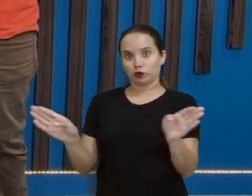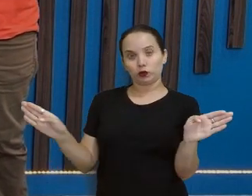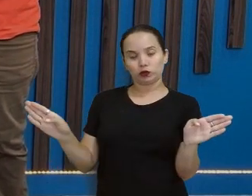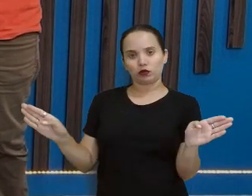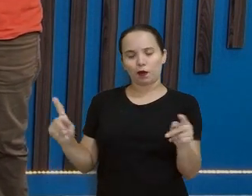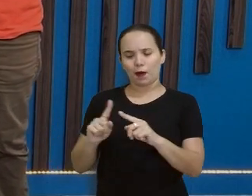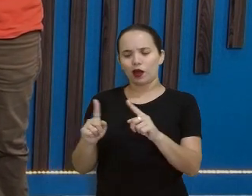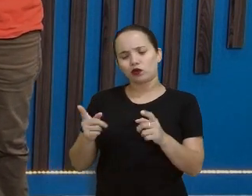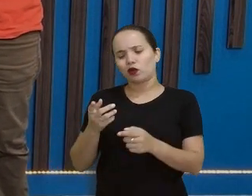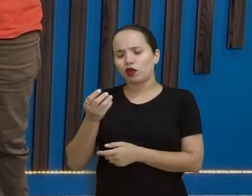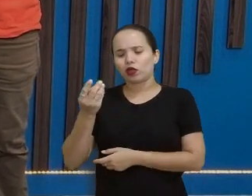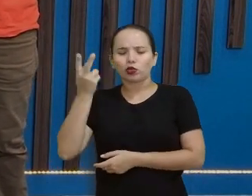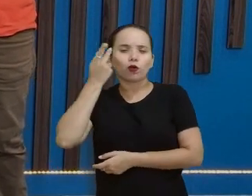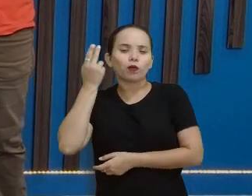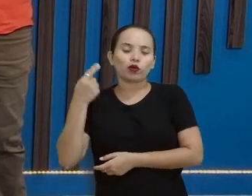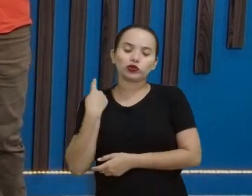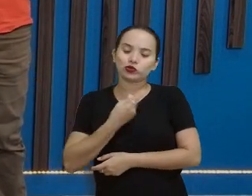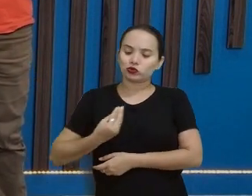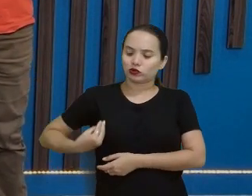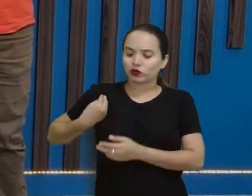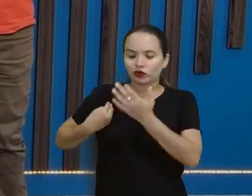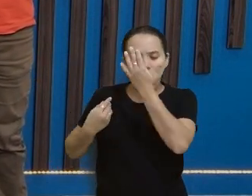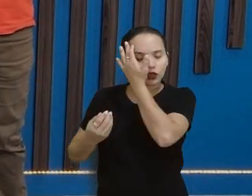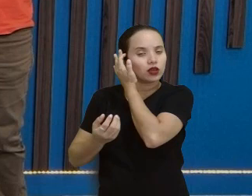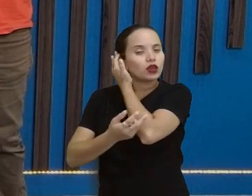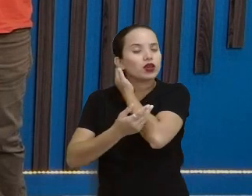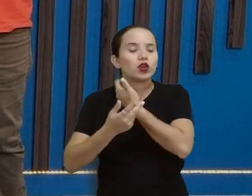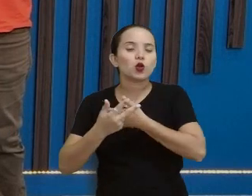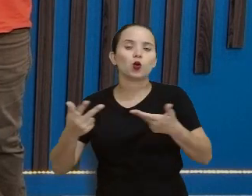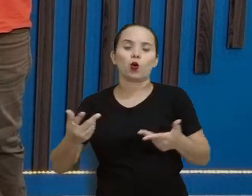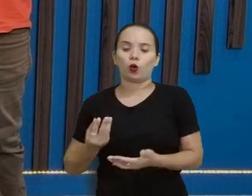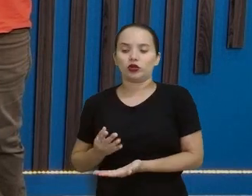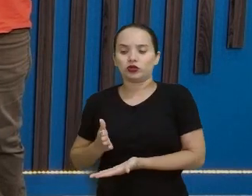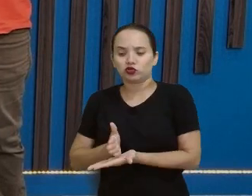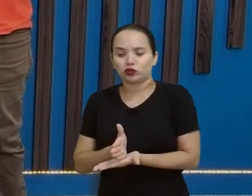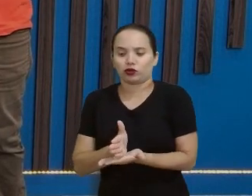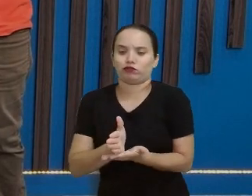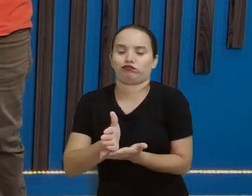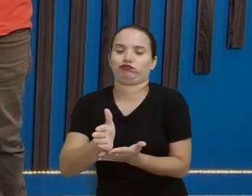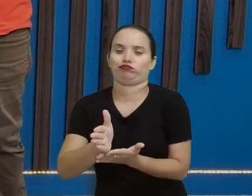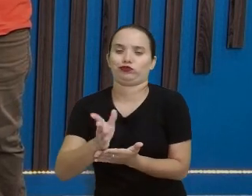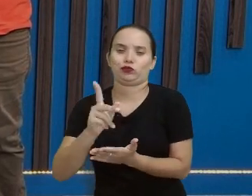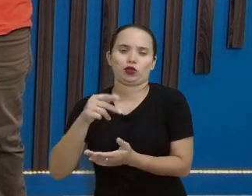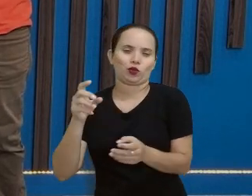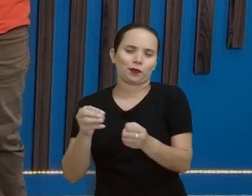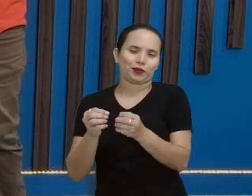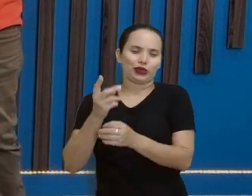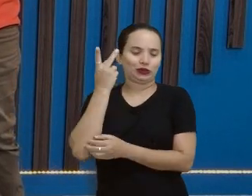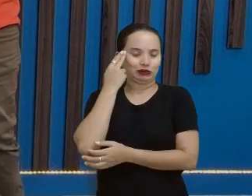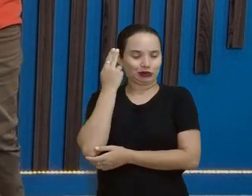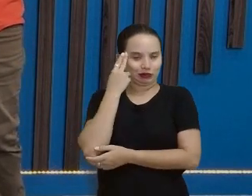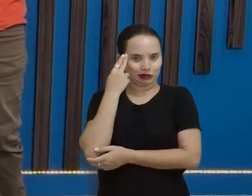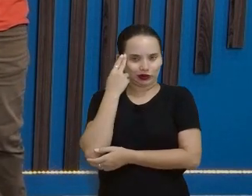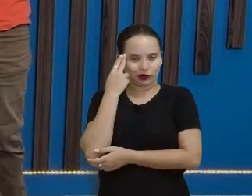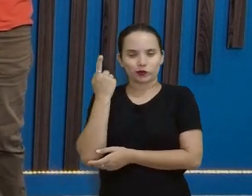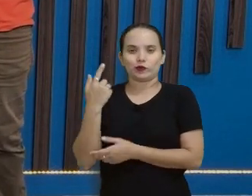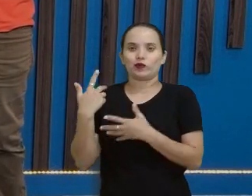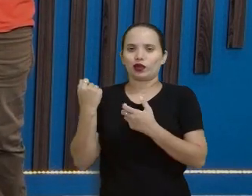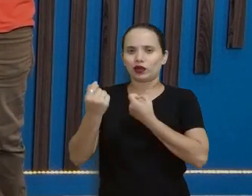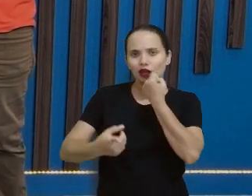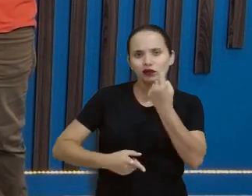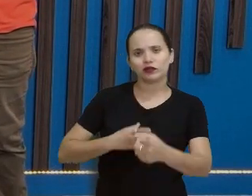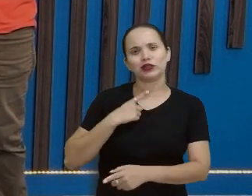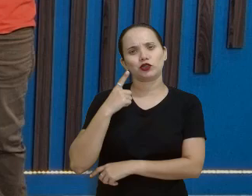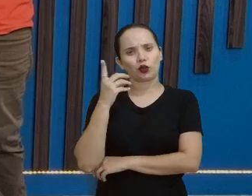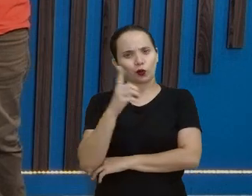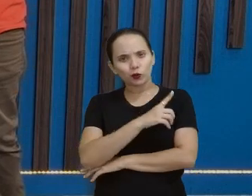meio termo, né? Em algo que está ali, né, mais próximo muitas aspas, né, do normal, do cotidiano. Né? E num dia, muitas vezes, a gente